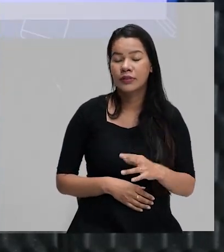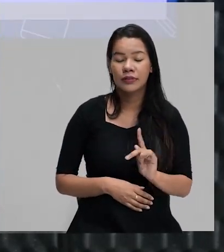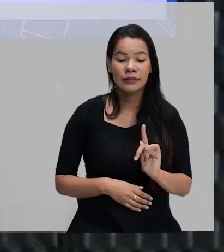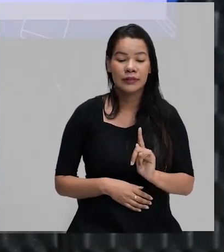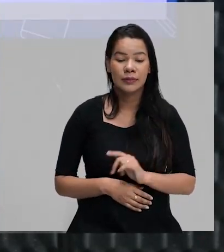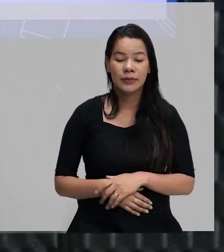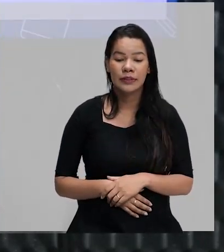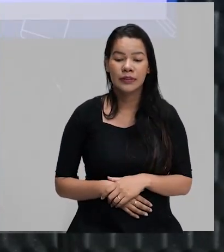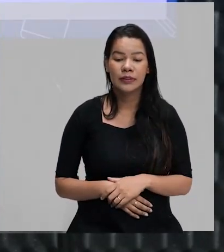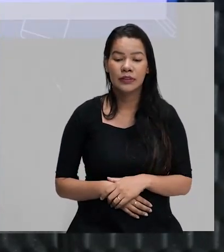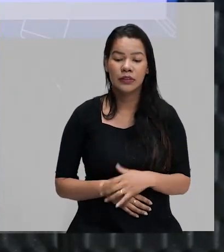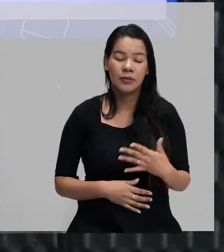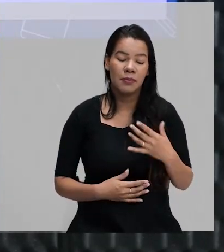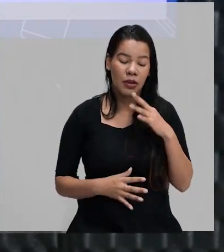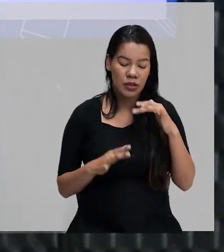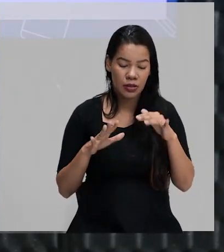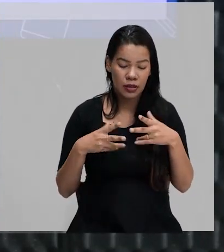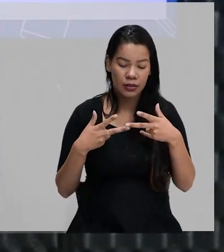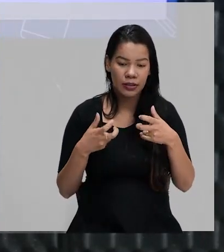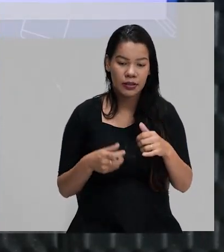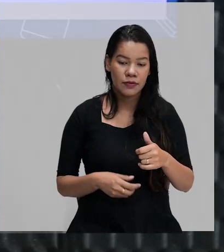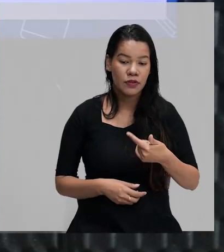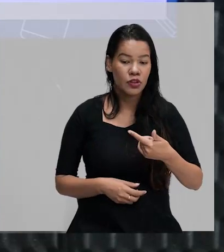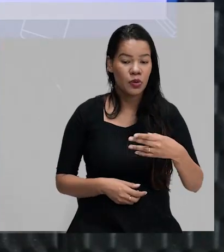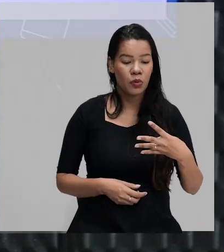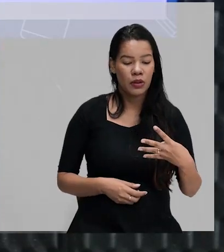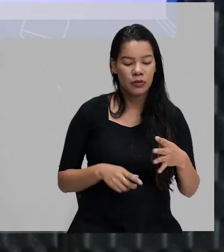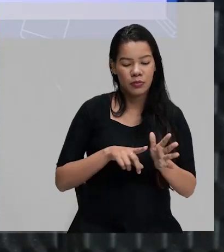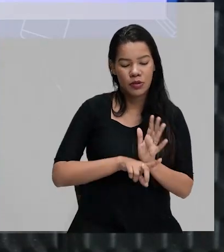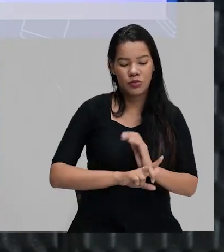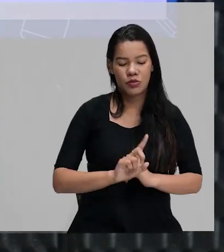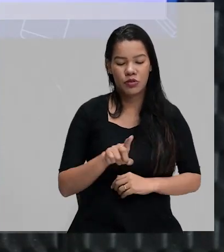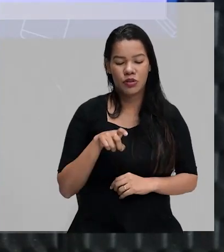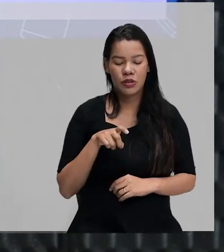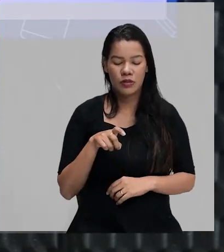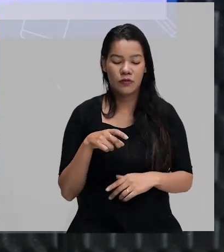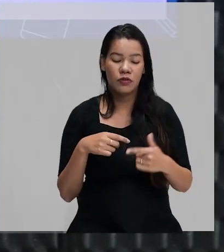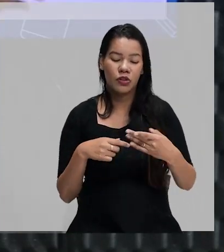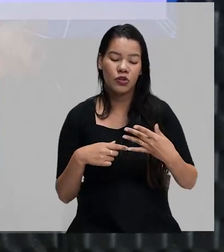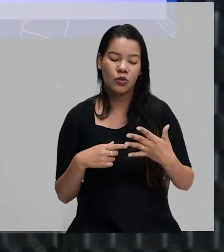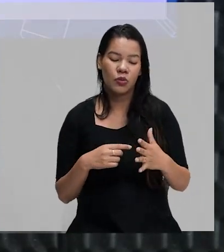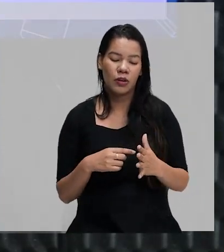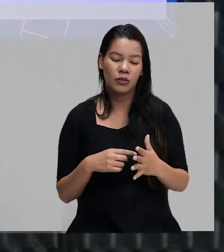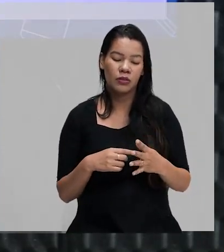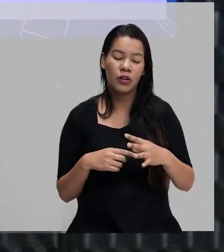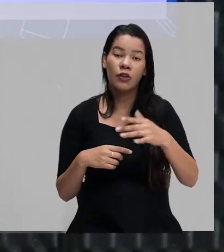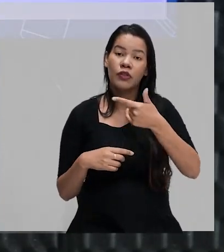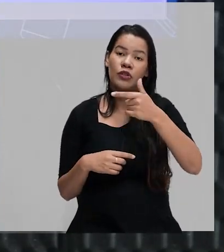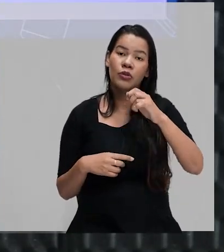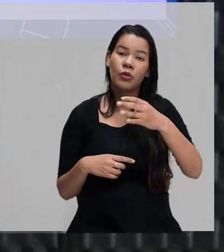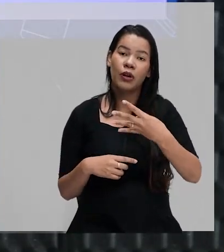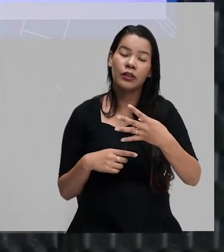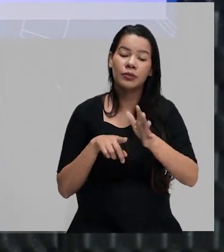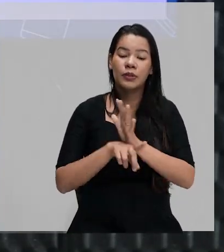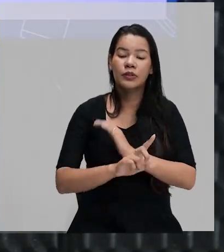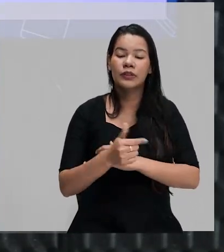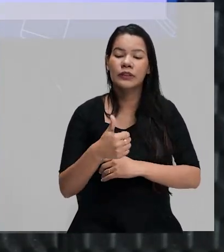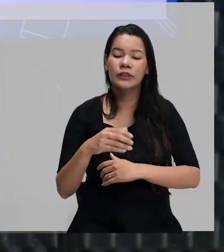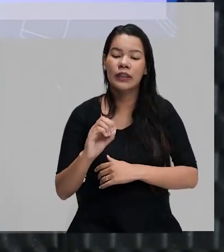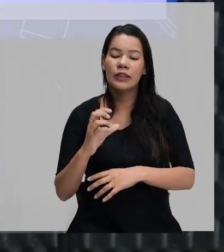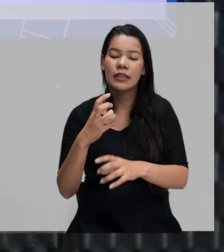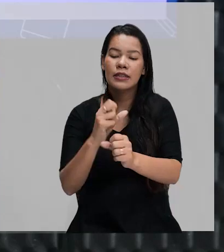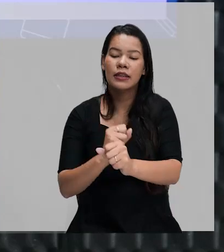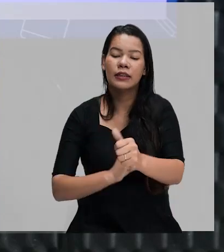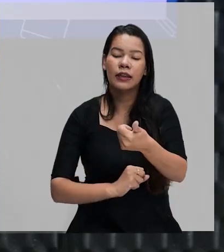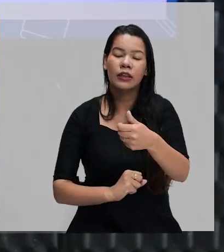olha só, 24 menos x, 24 menos 10, 24 menos 10, 14 gramas do